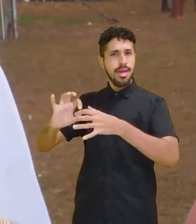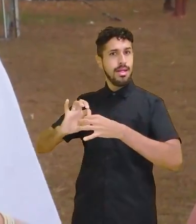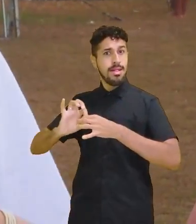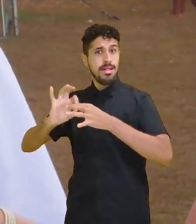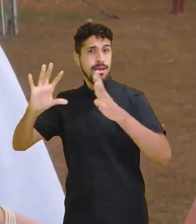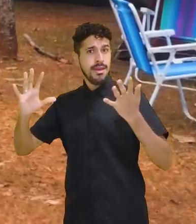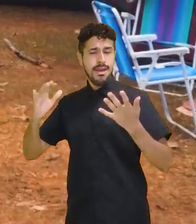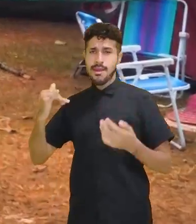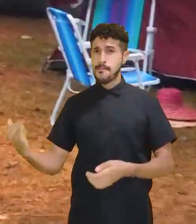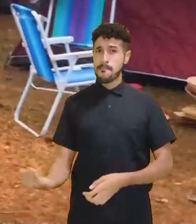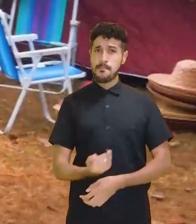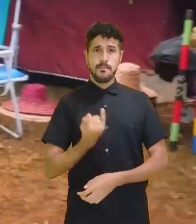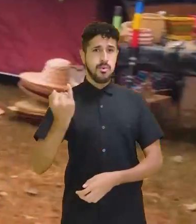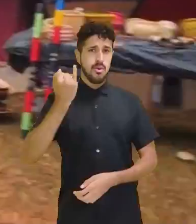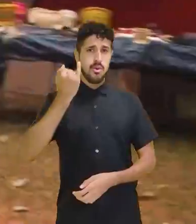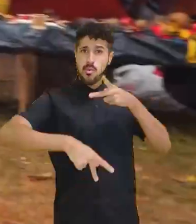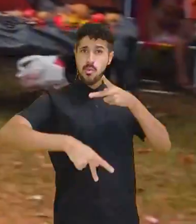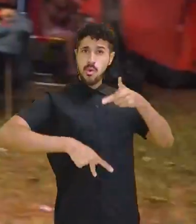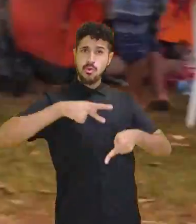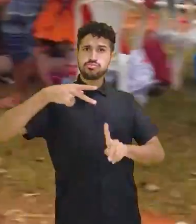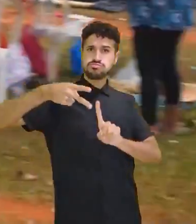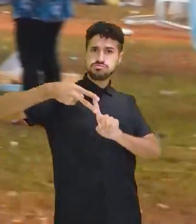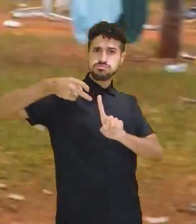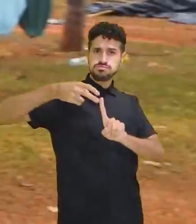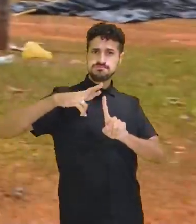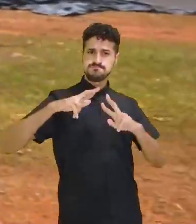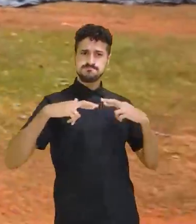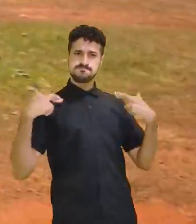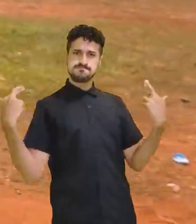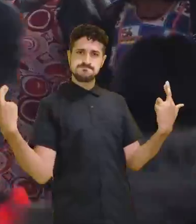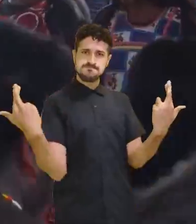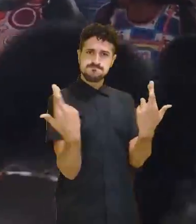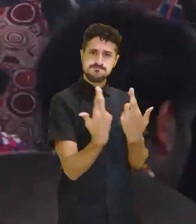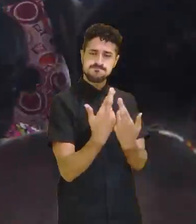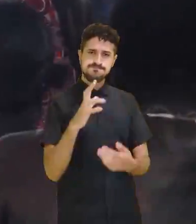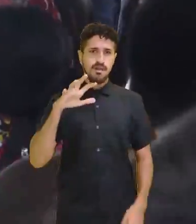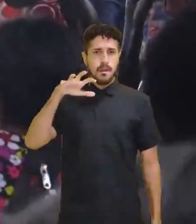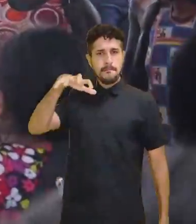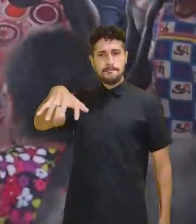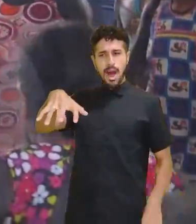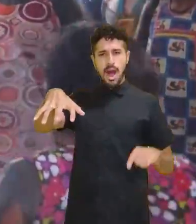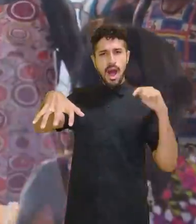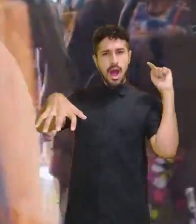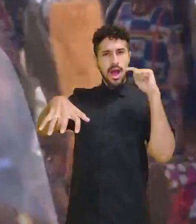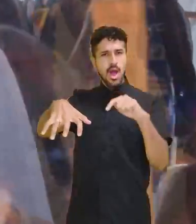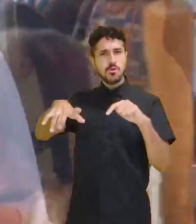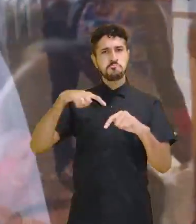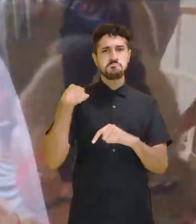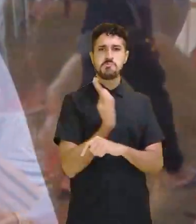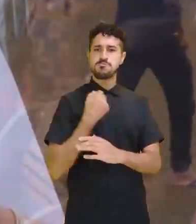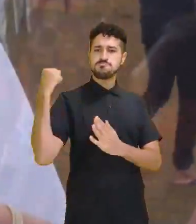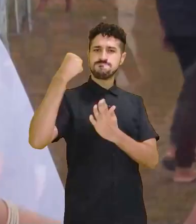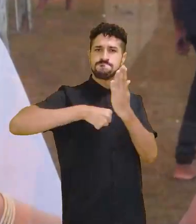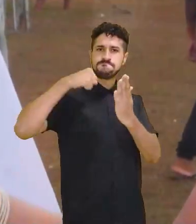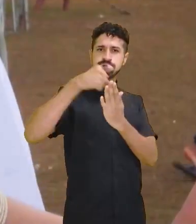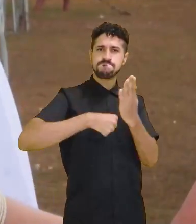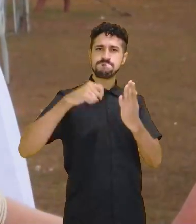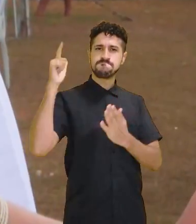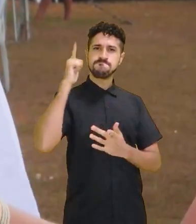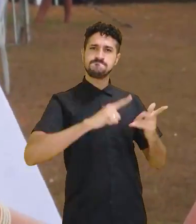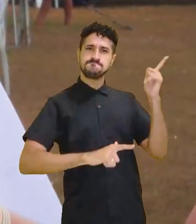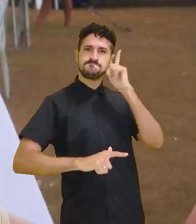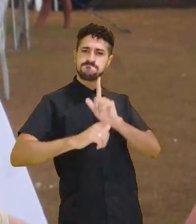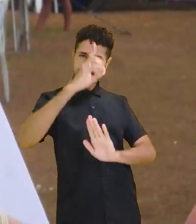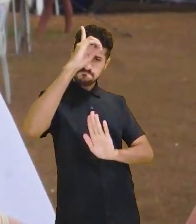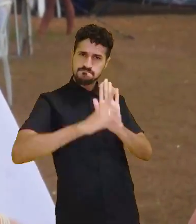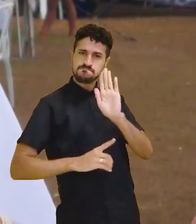Livre, que é muito importante para os povos indígenas se reunir aqui. É um conjunto que estamos